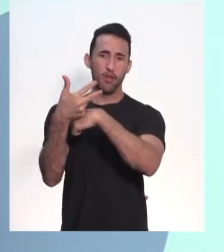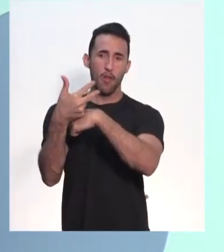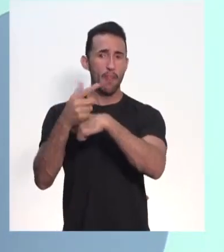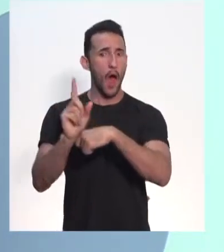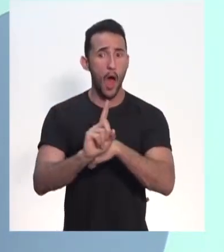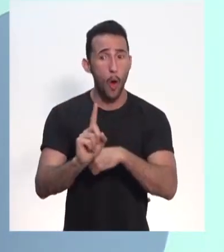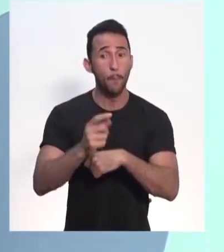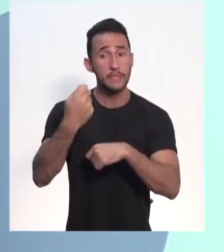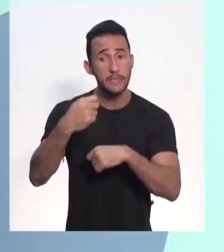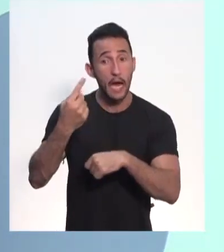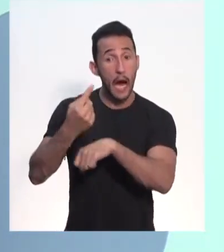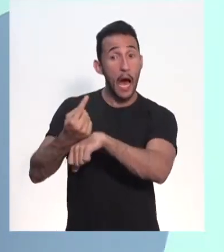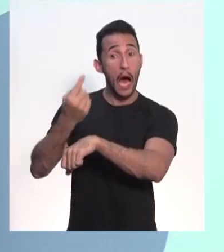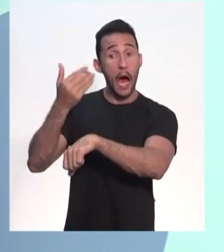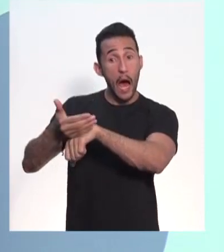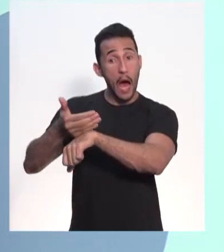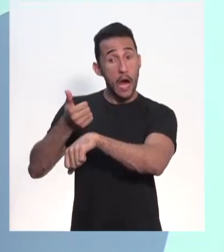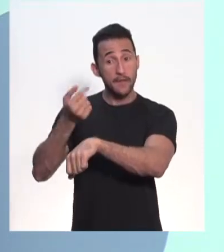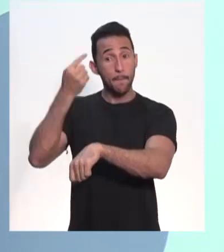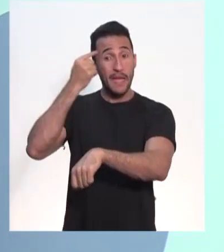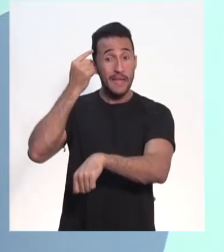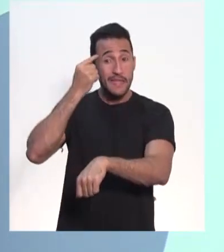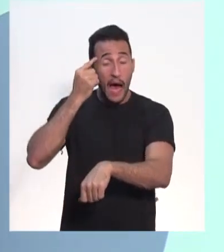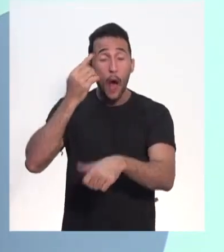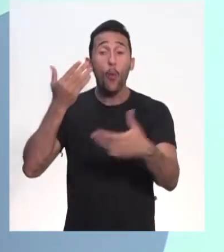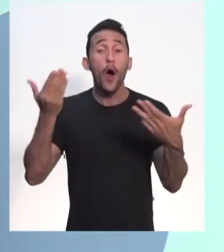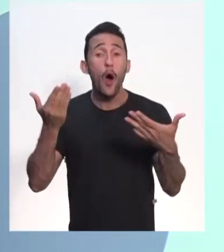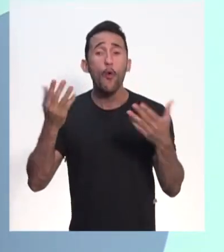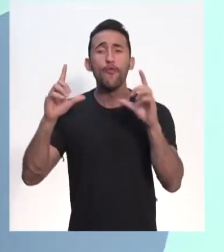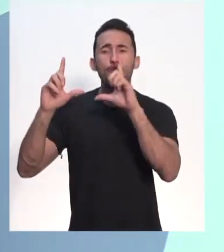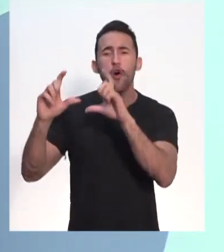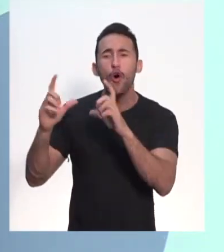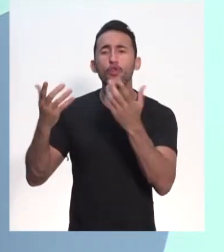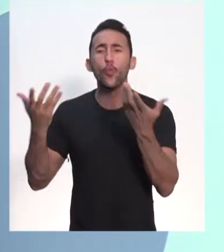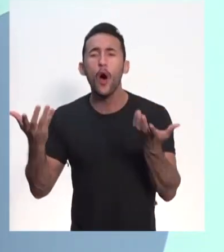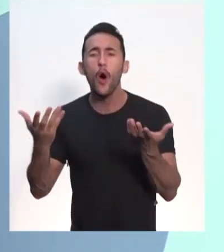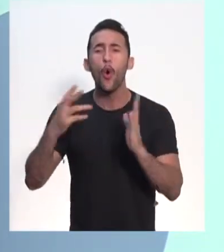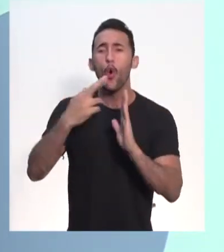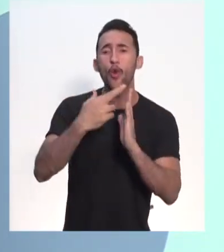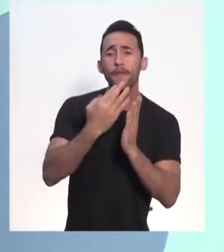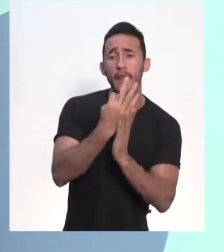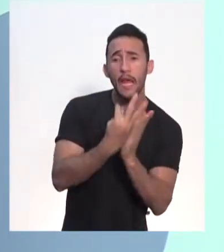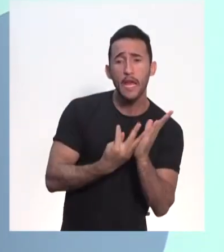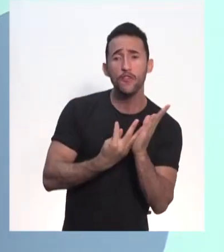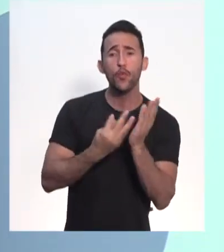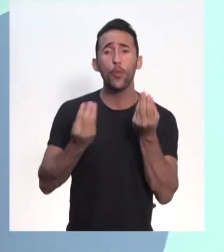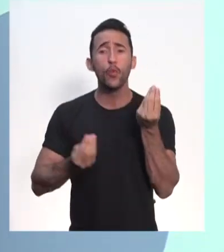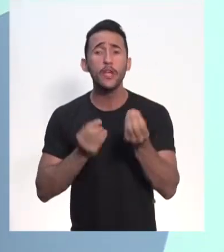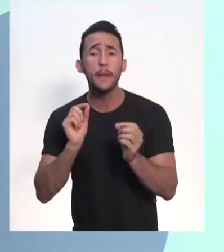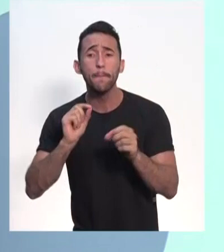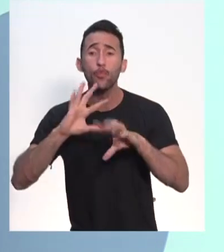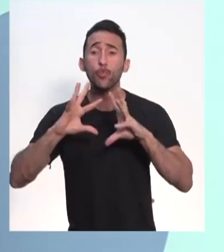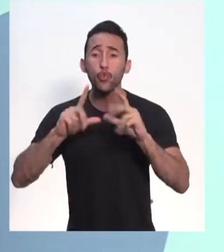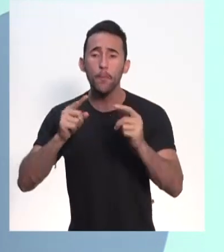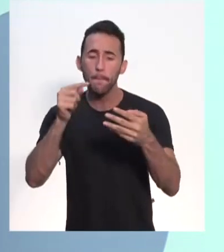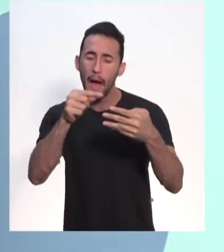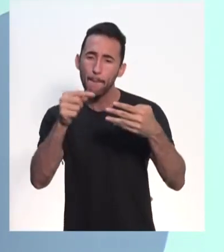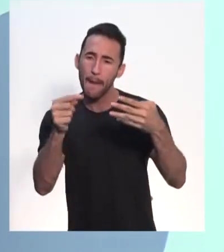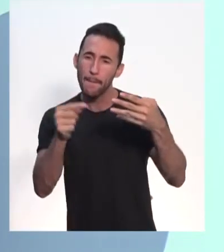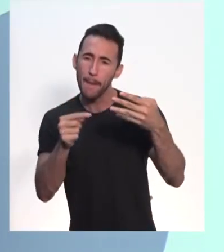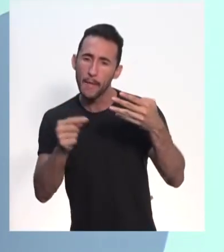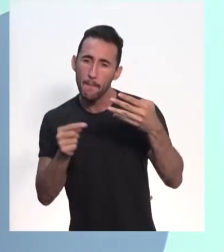desde da mais simples, que o aluno vai ter na casa dele, que pode ser só papel e caneta, não deixa de ser uma tecnologia. A gente tem